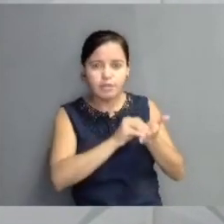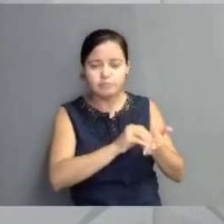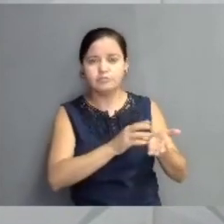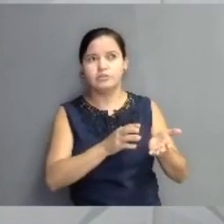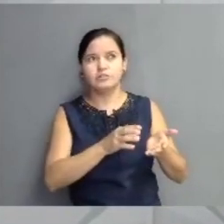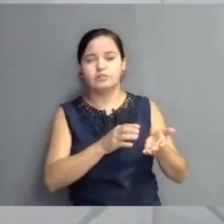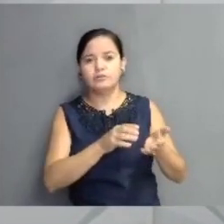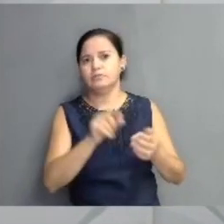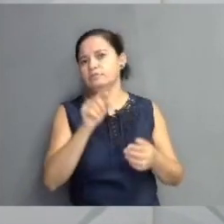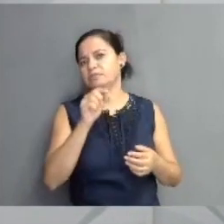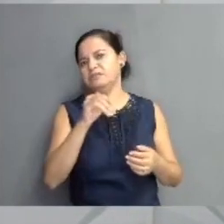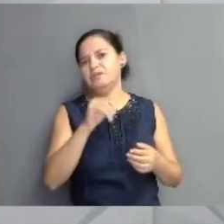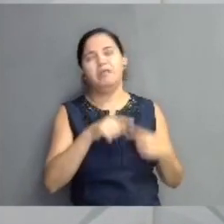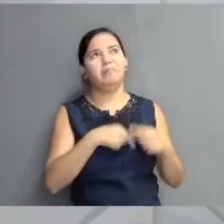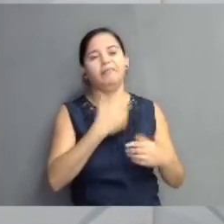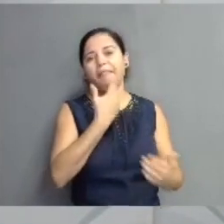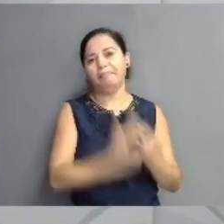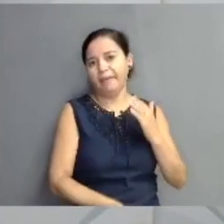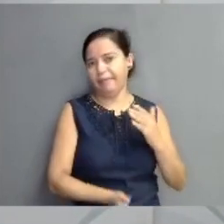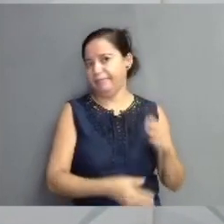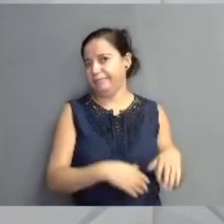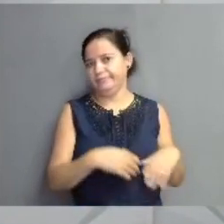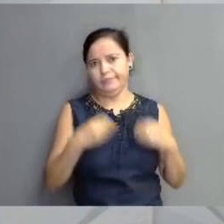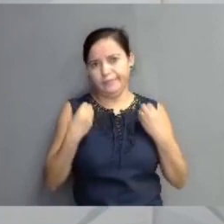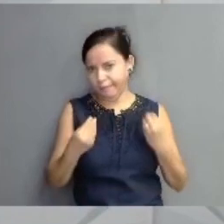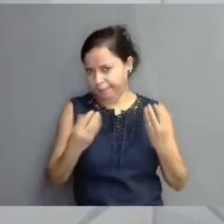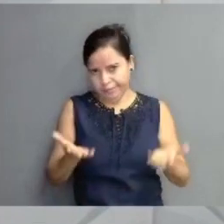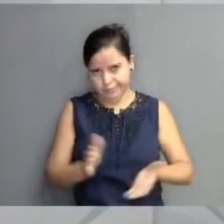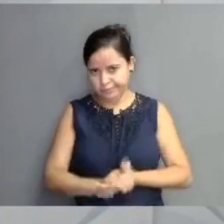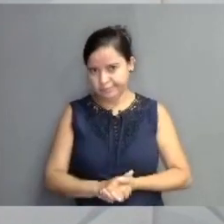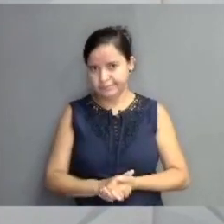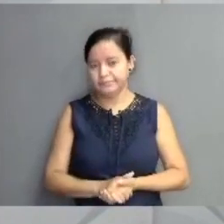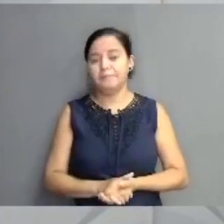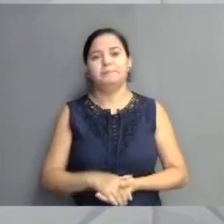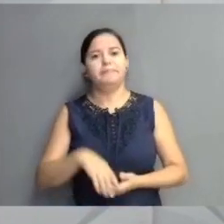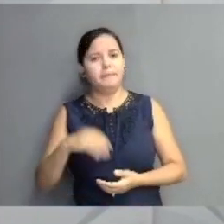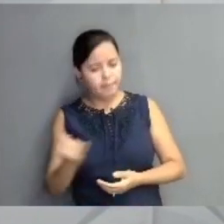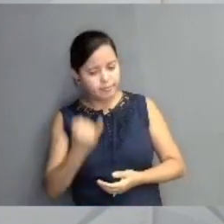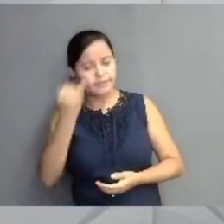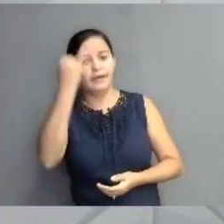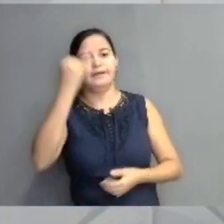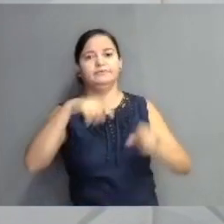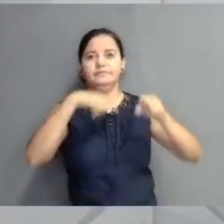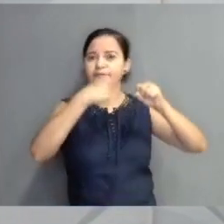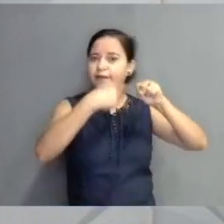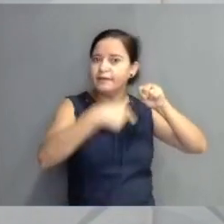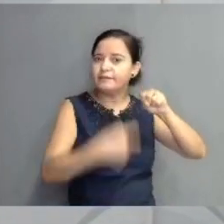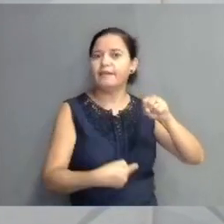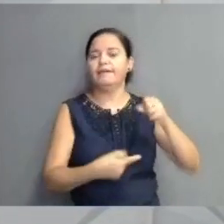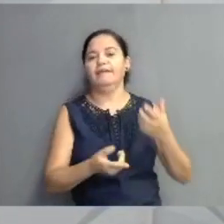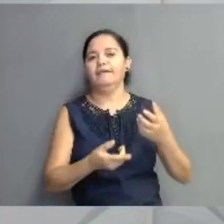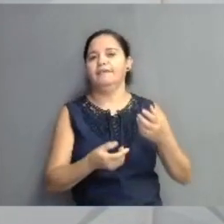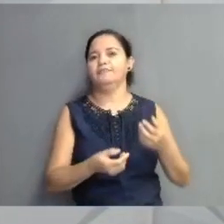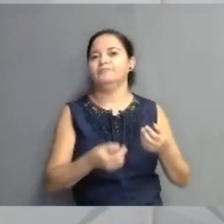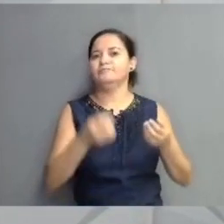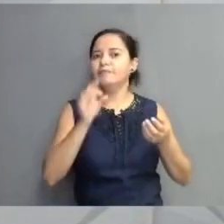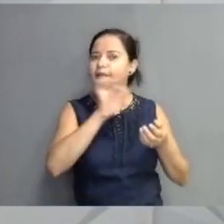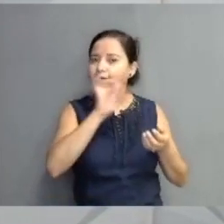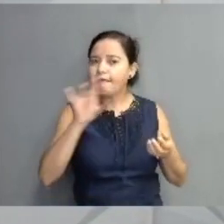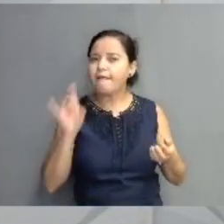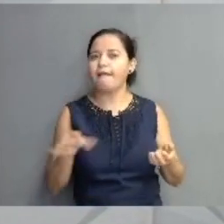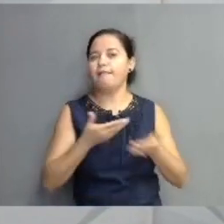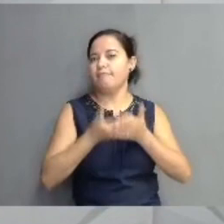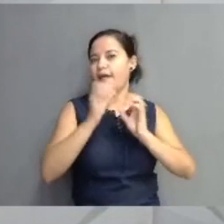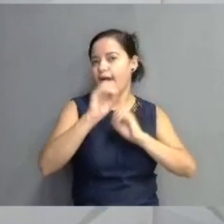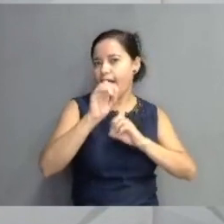essas anotações, não vai adiantar, não é verdade? Então, manter o seu caderninho atualizado com cada aula,